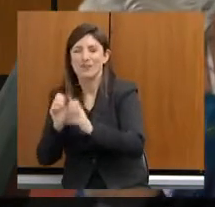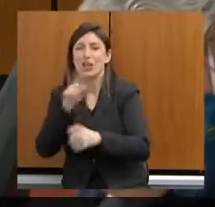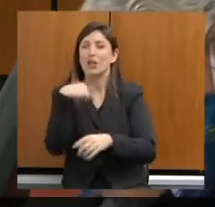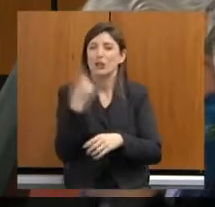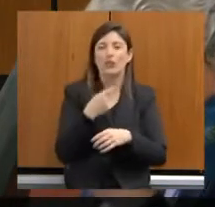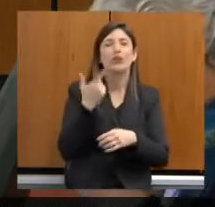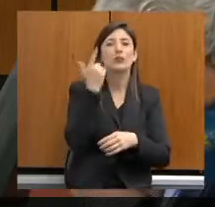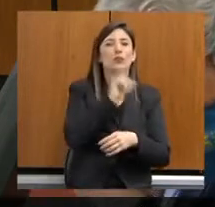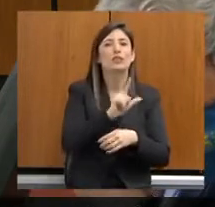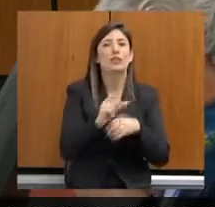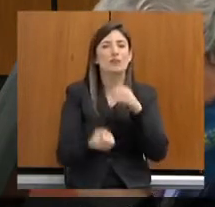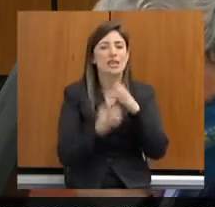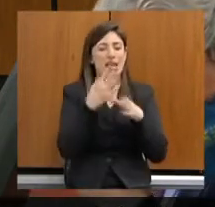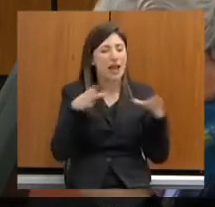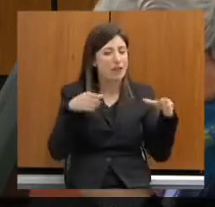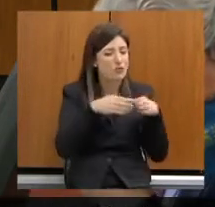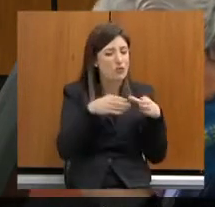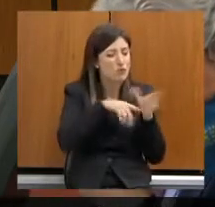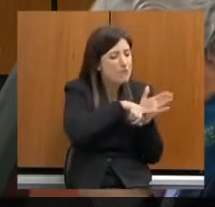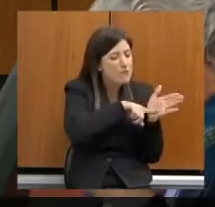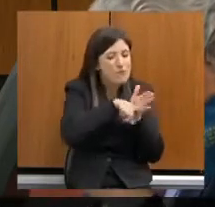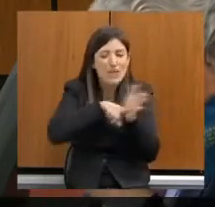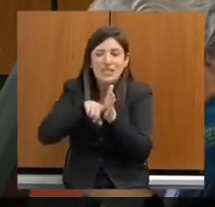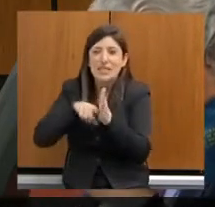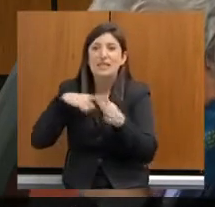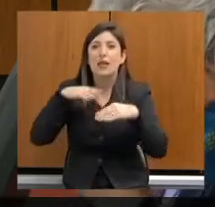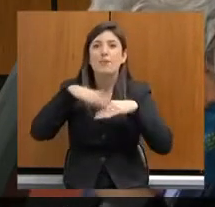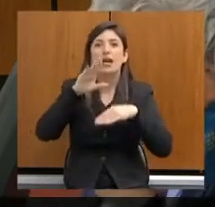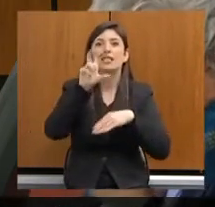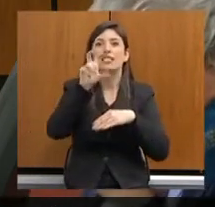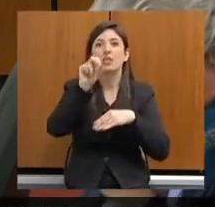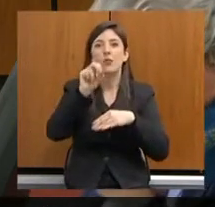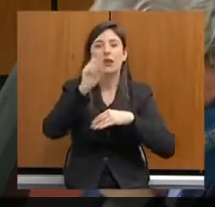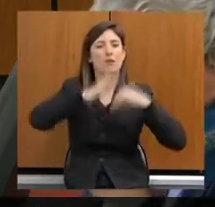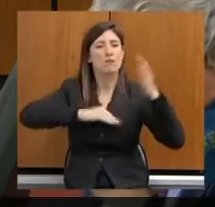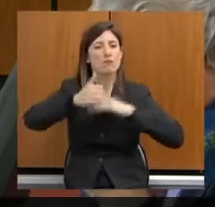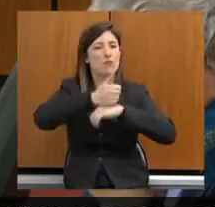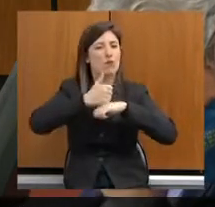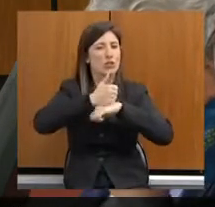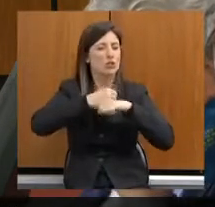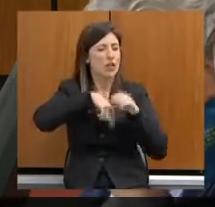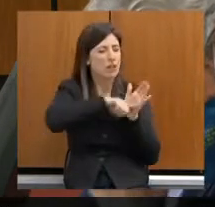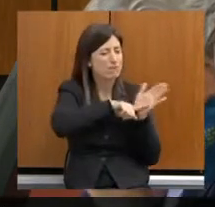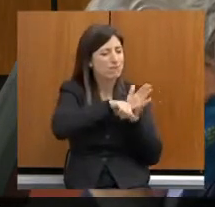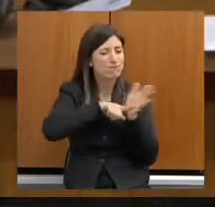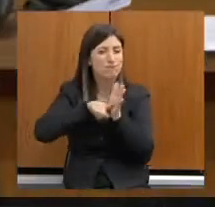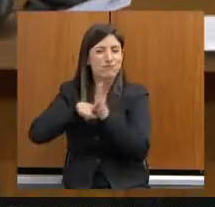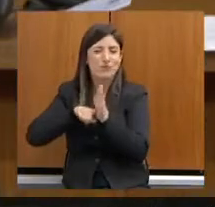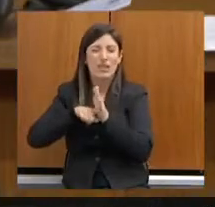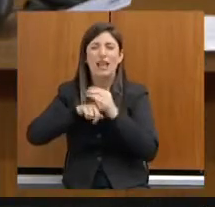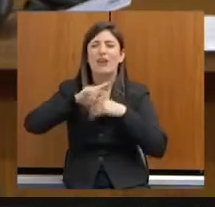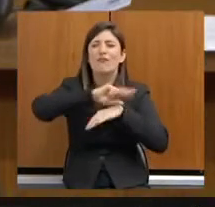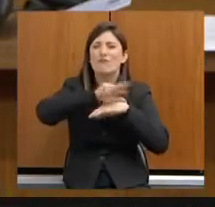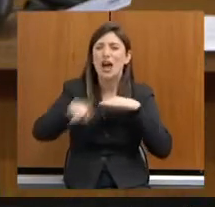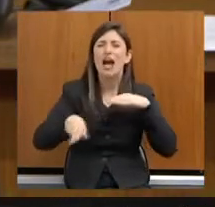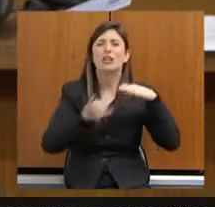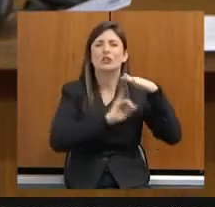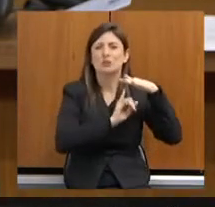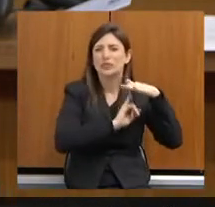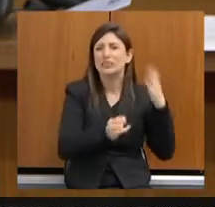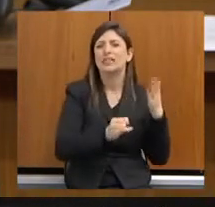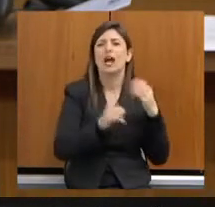pesquisa de que você até canais são mais de 50 profissionais no nosso estado diferentes institutos e universidades